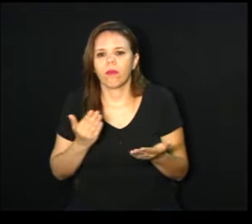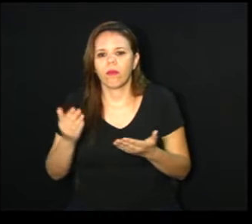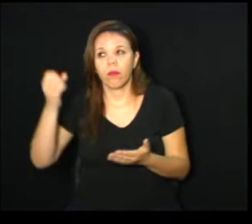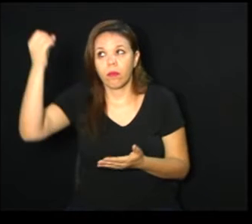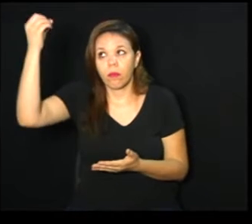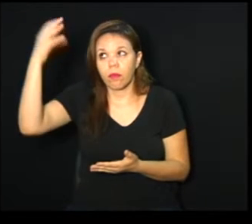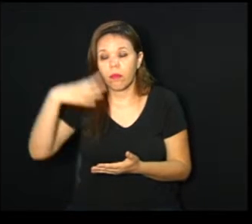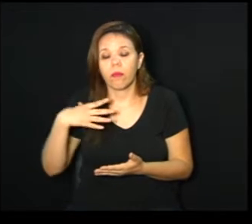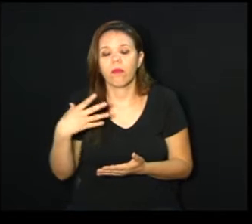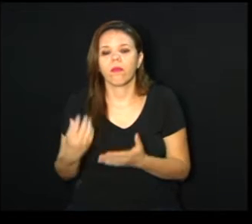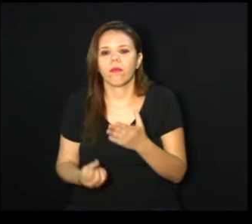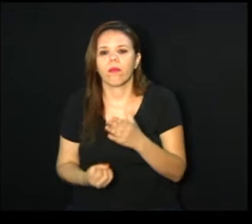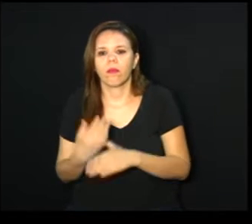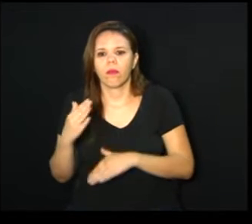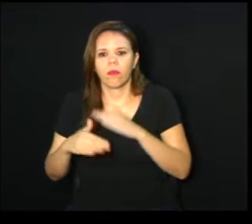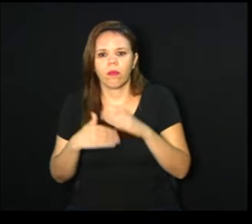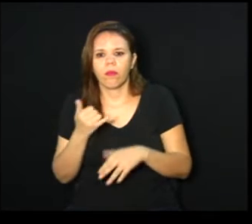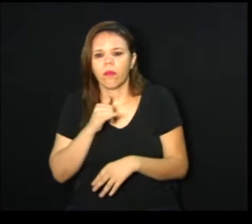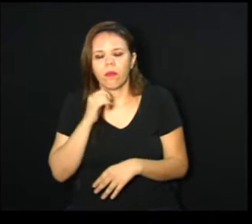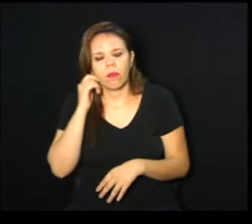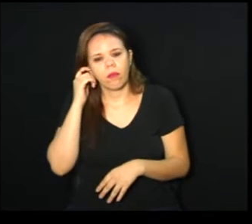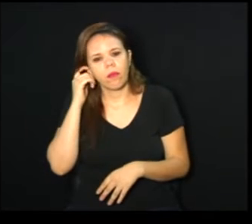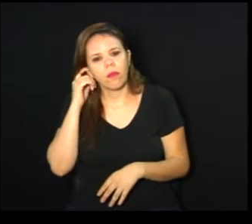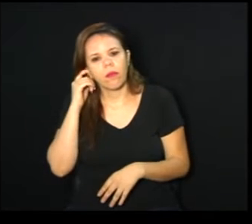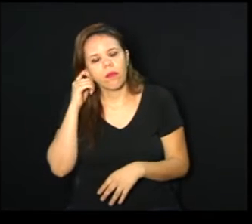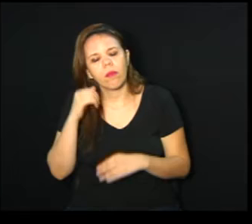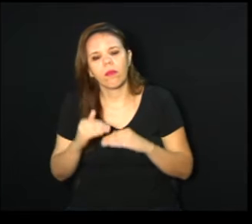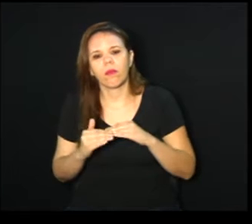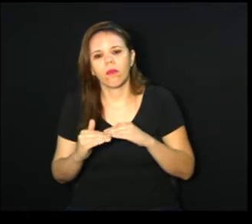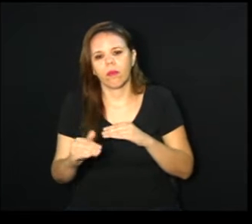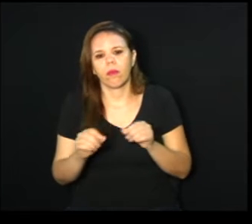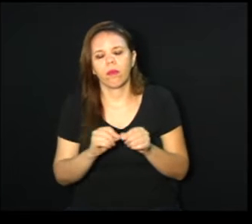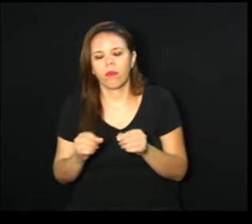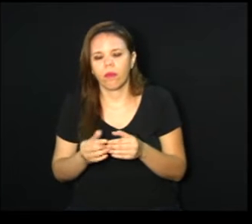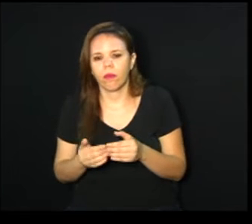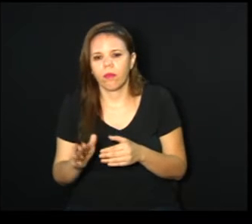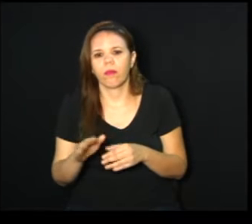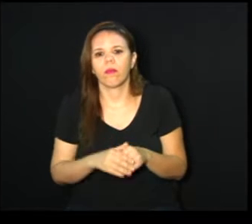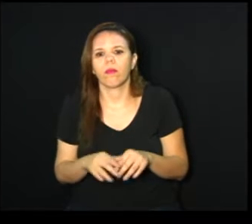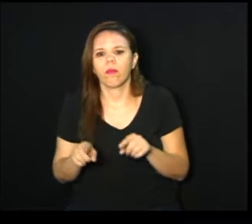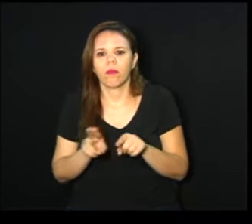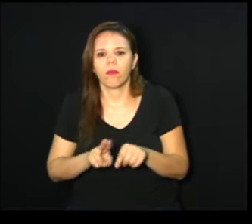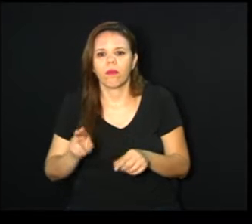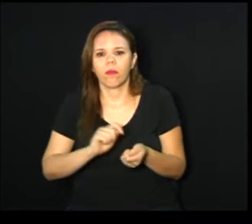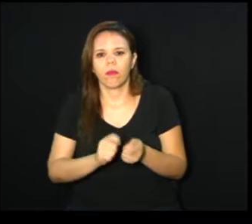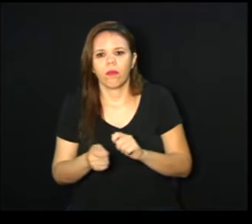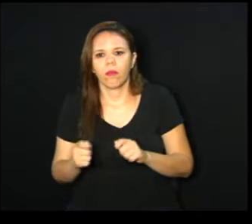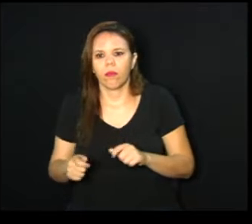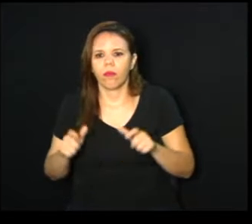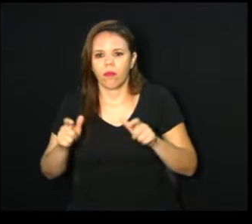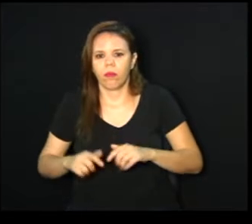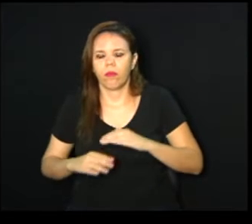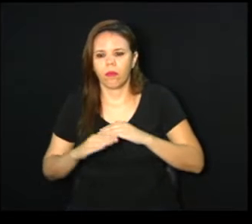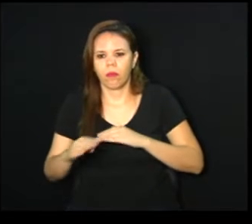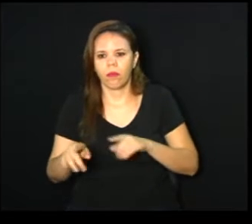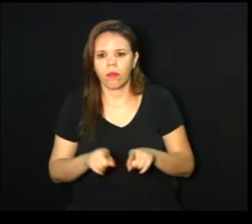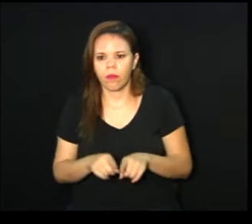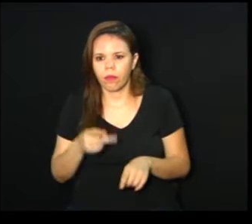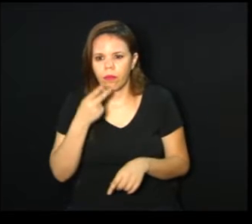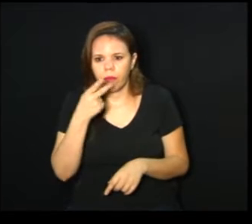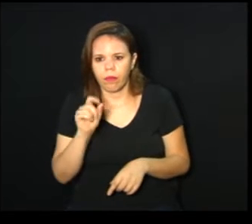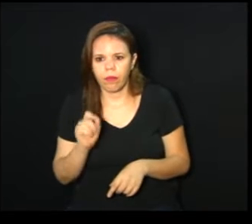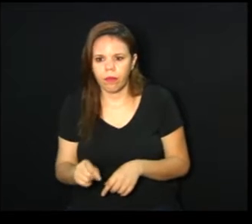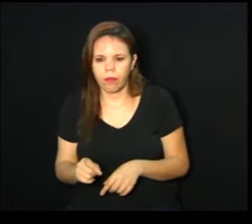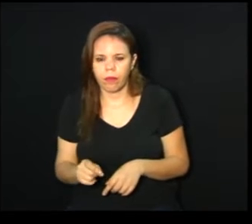essa geração, a parte de caimento desses painéis, porque painéis solares, muito se diz,